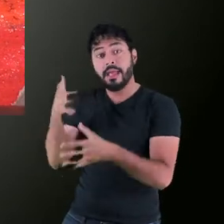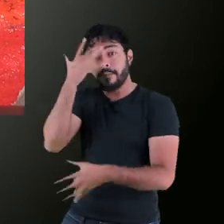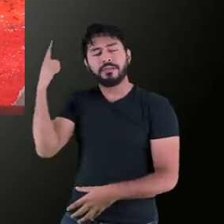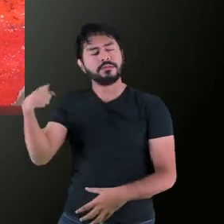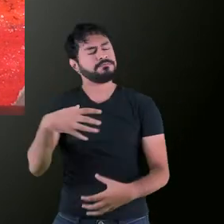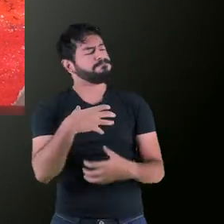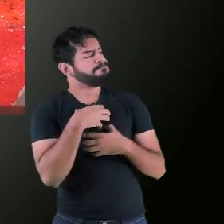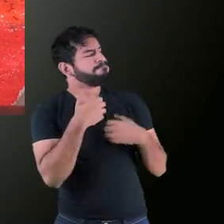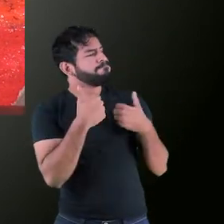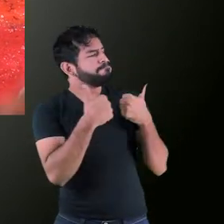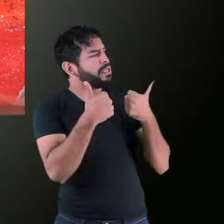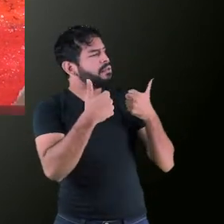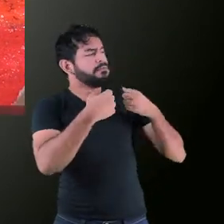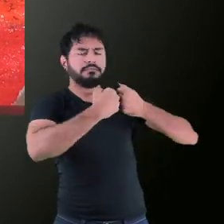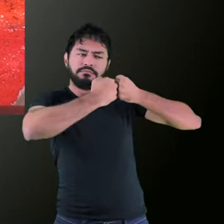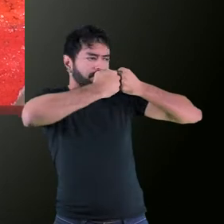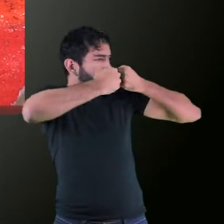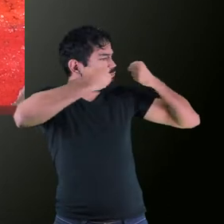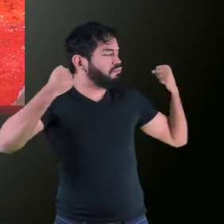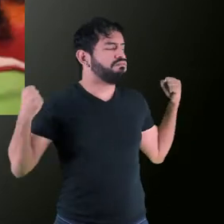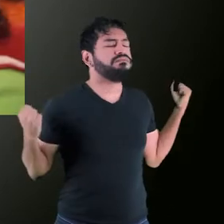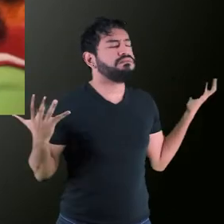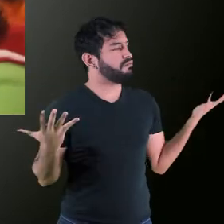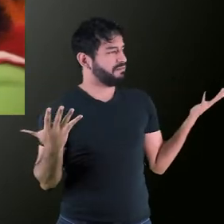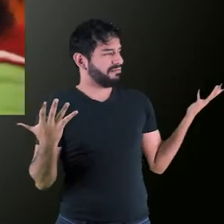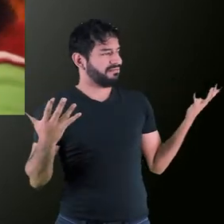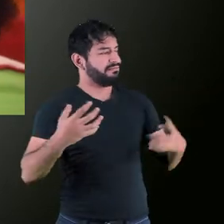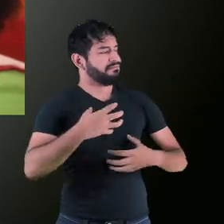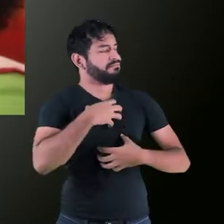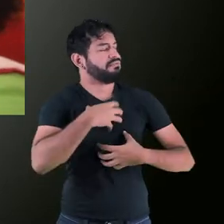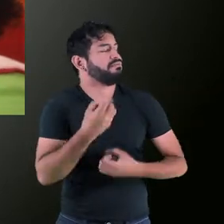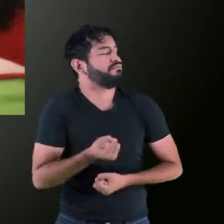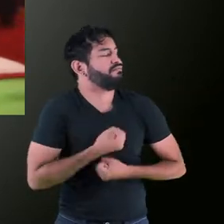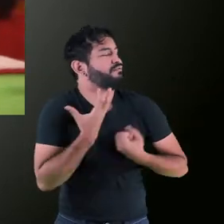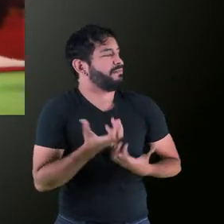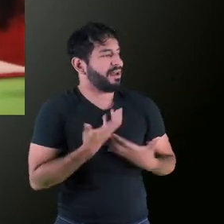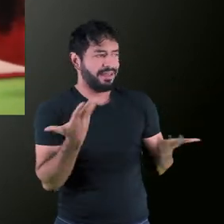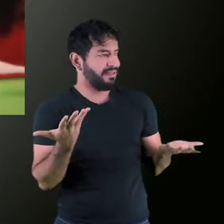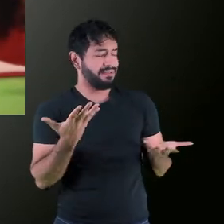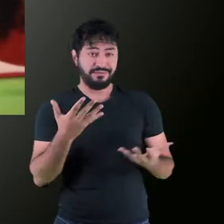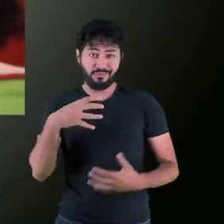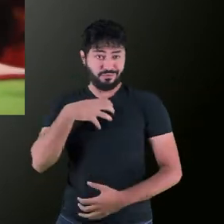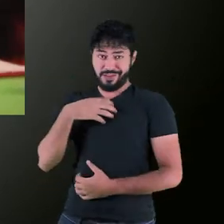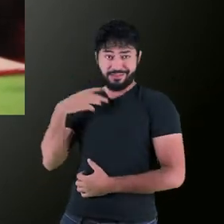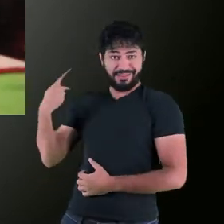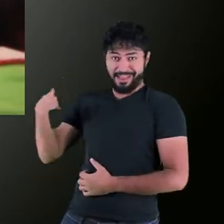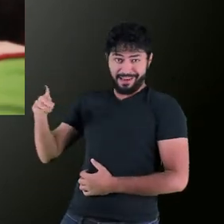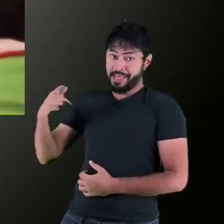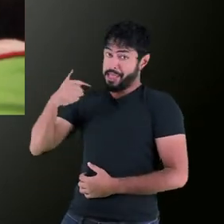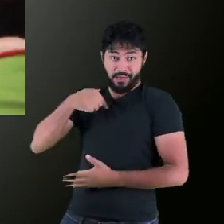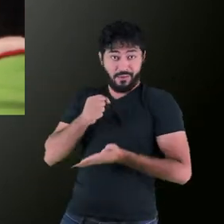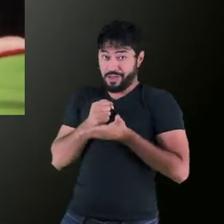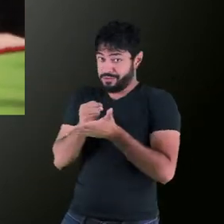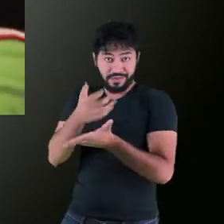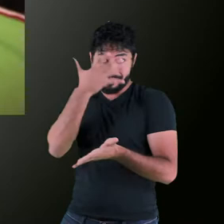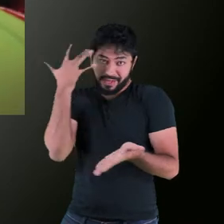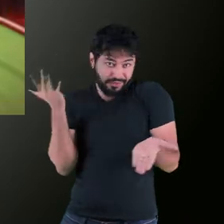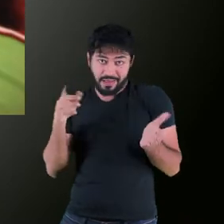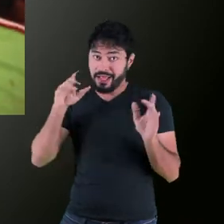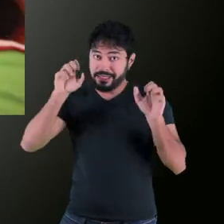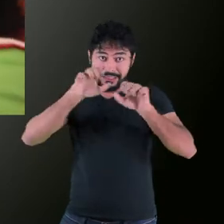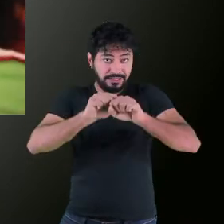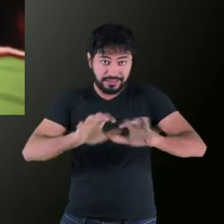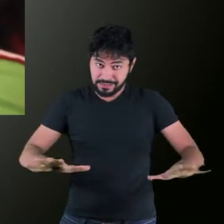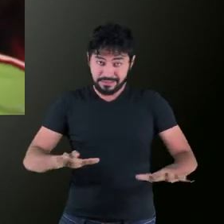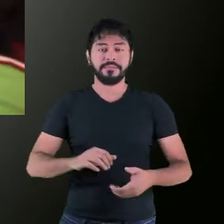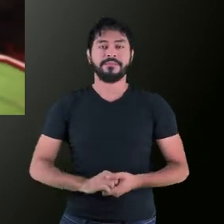pra tá do jeito que ela quer ser. Eu acho que eu tenho ajudado as pessoas nesse sentido, de tipo. E é